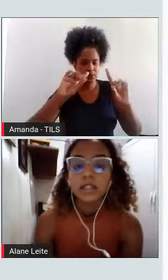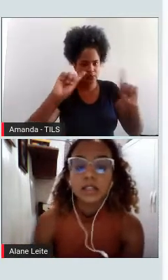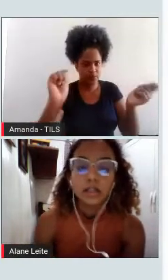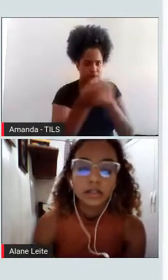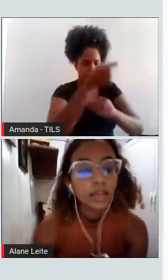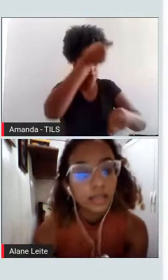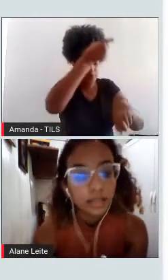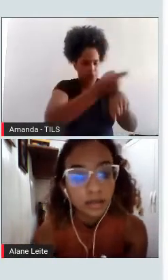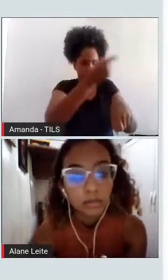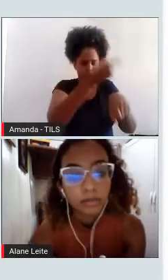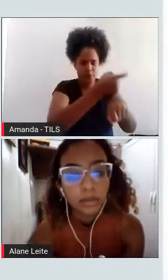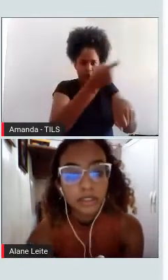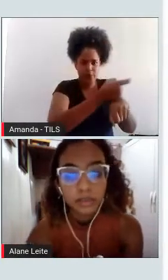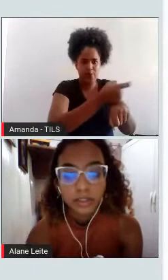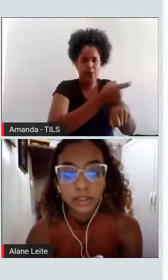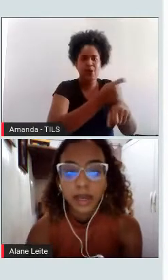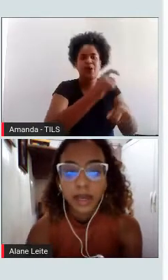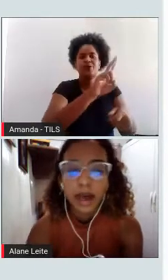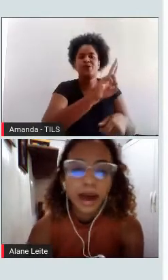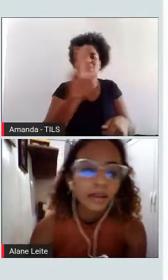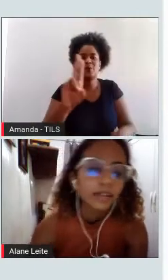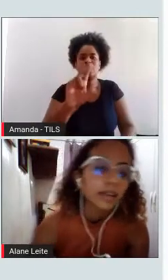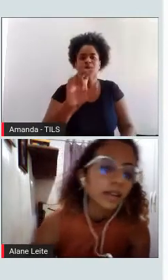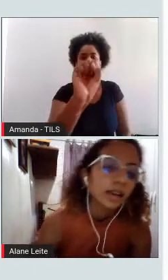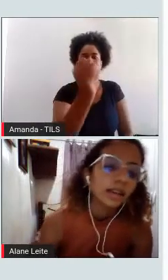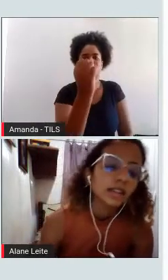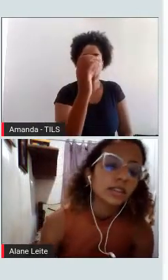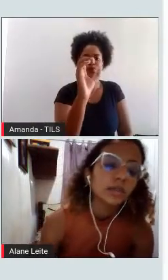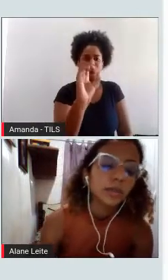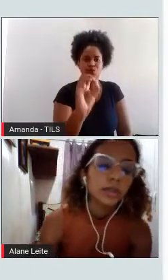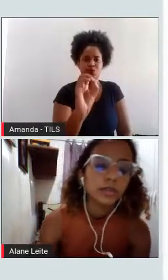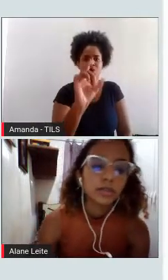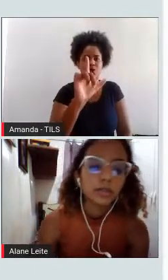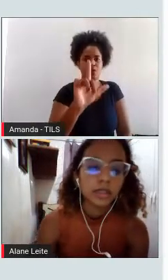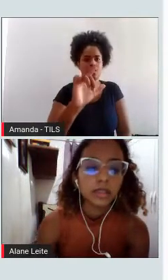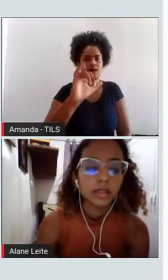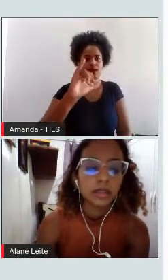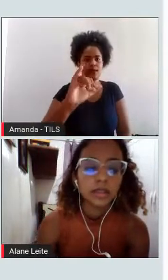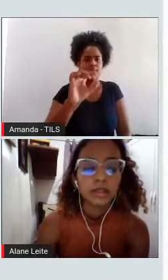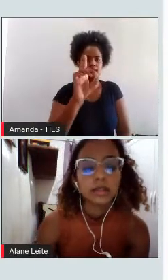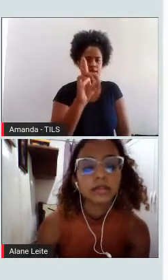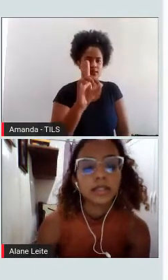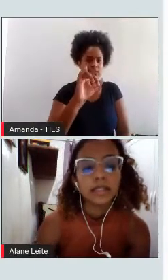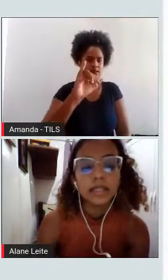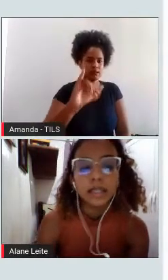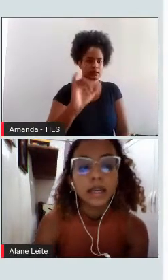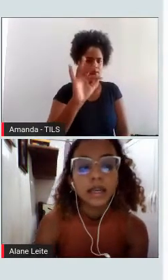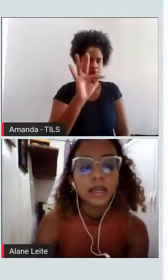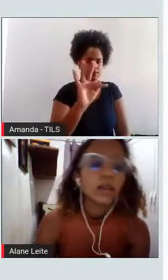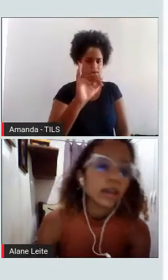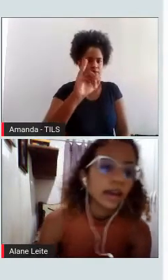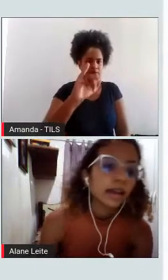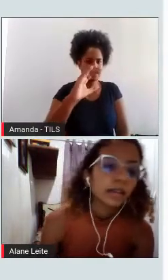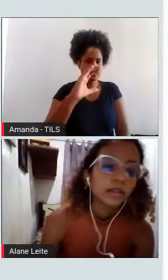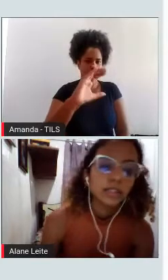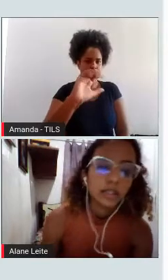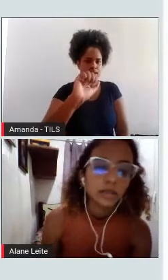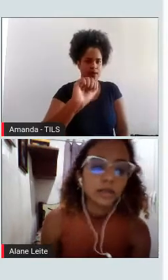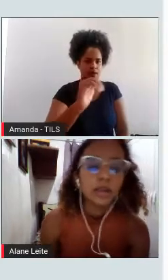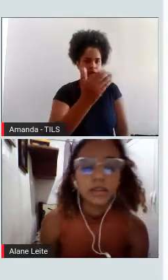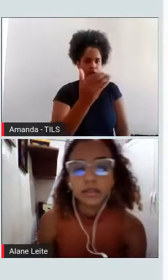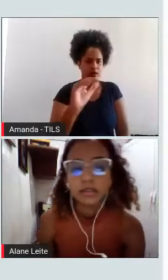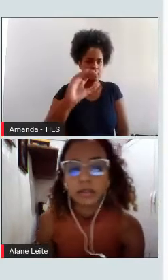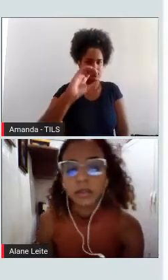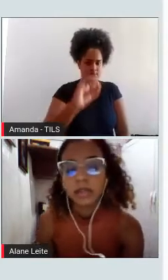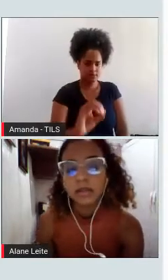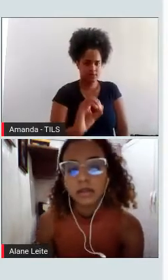de solidificação. Por exemplo, a gente pega a água e vai colocar nesses cubinhos, nessa vasilhinha, e colocar no